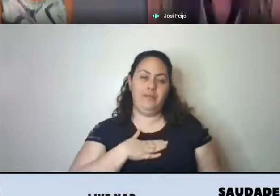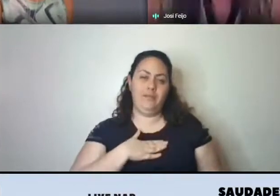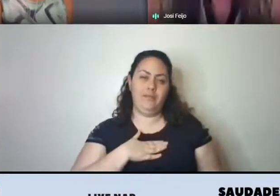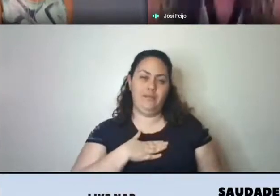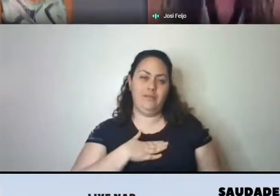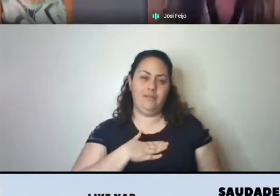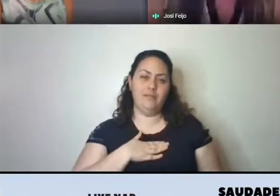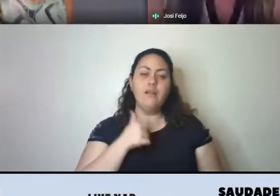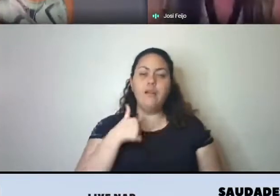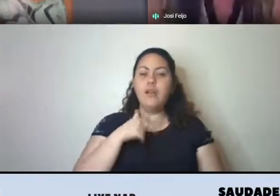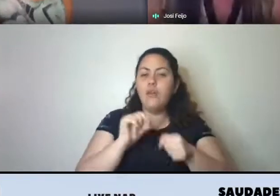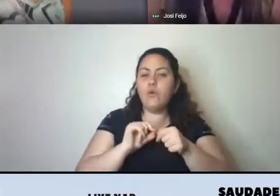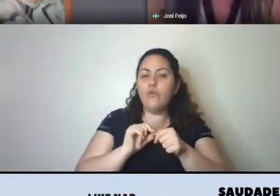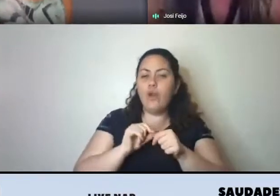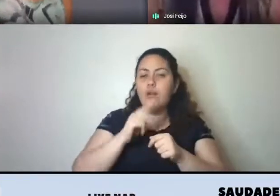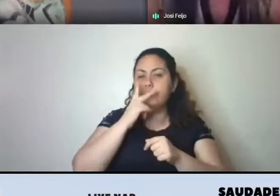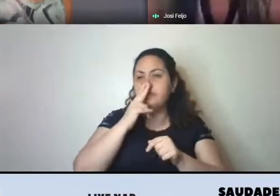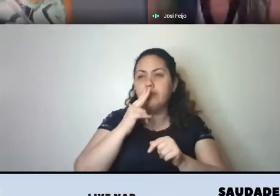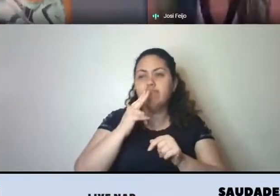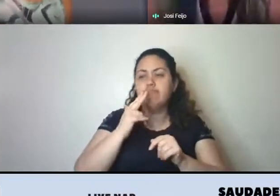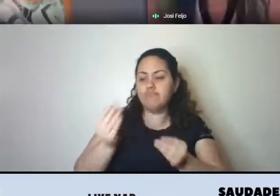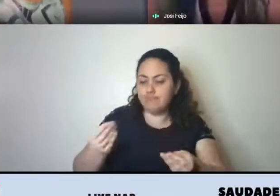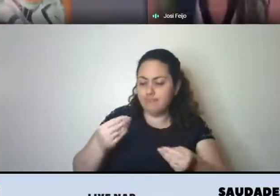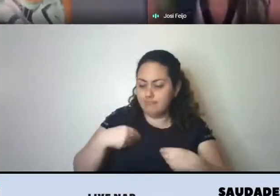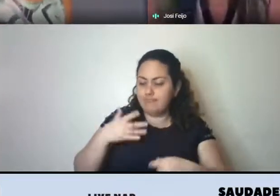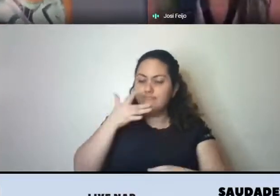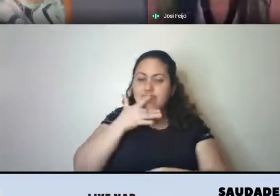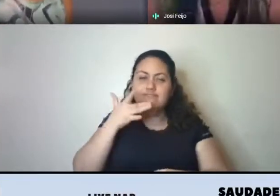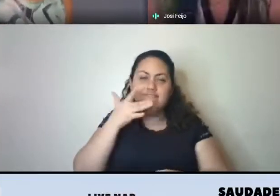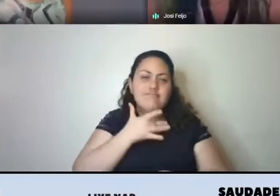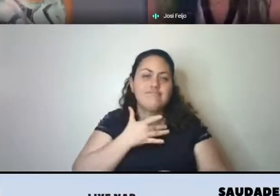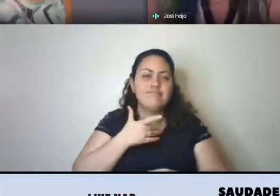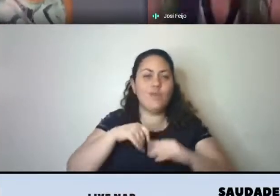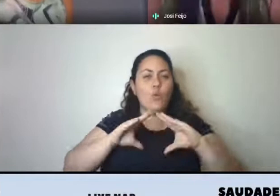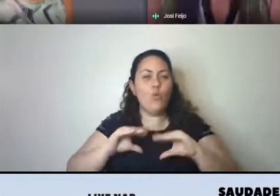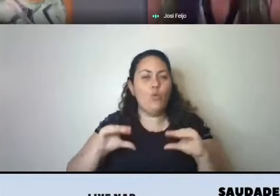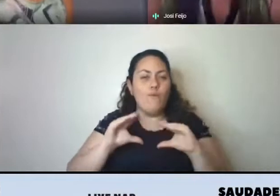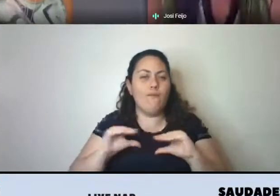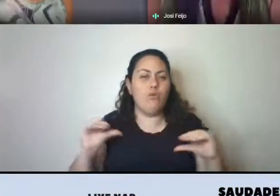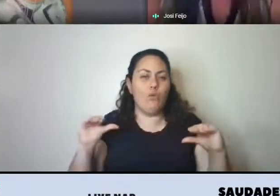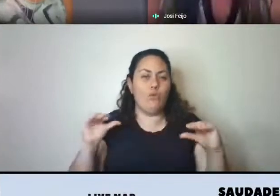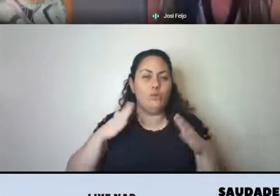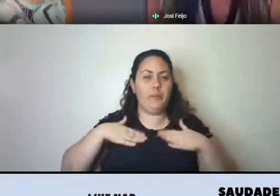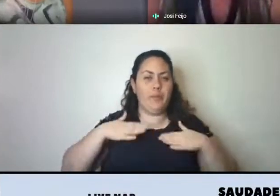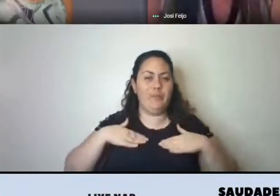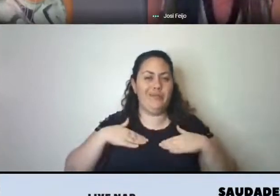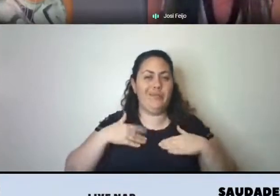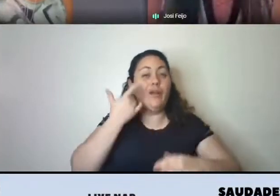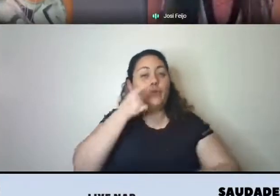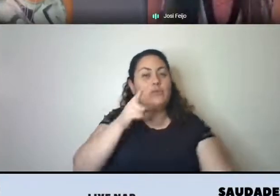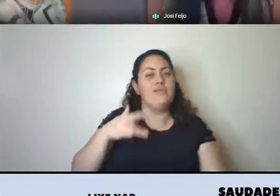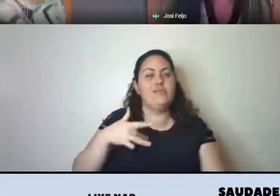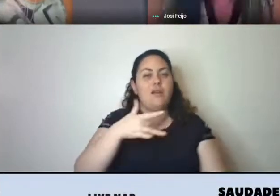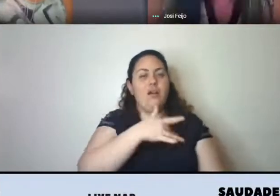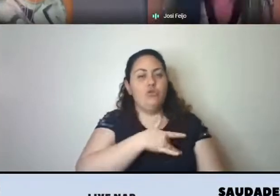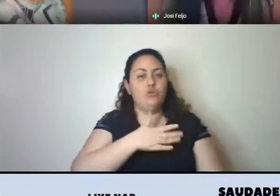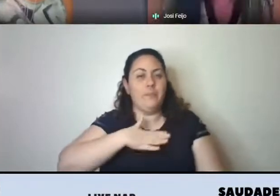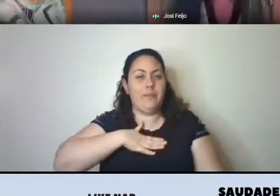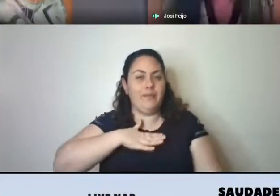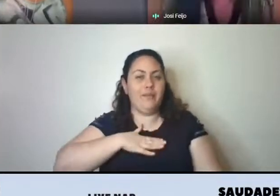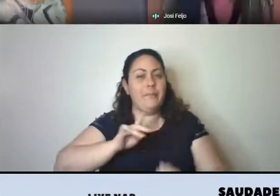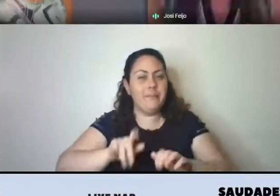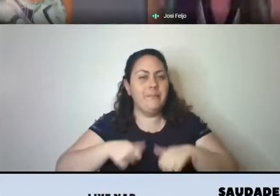sentir melhor, para tornar o meu ambiente onde eu estou mais agradável, né? Para que a minha saúde também possa,